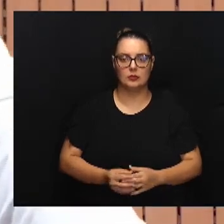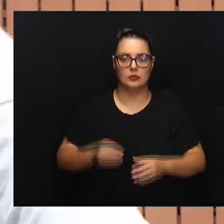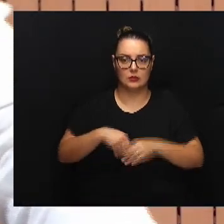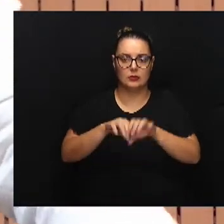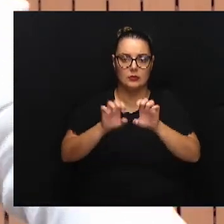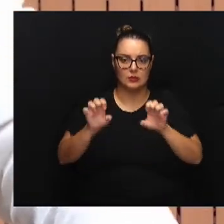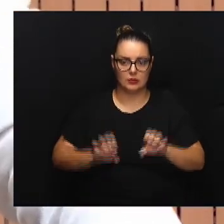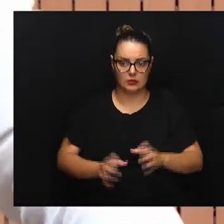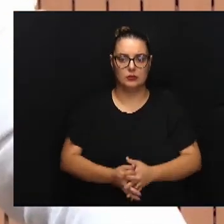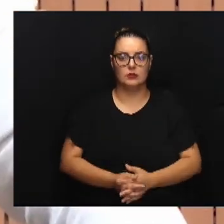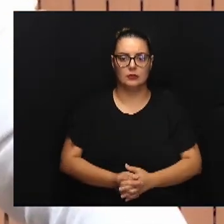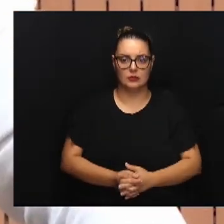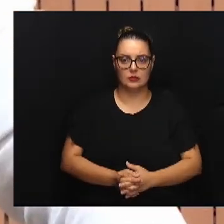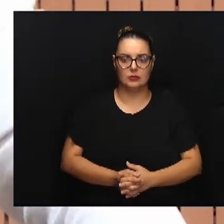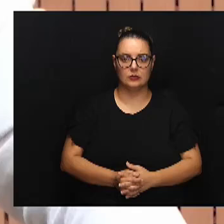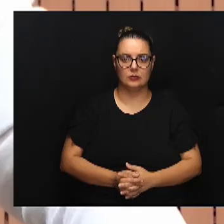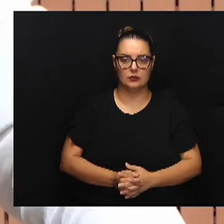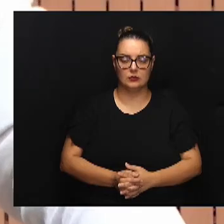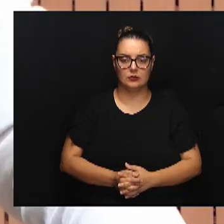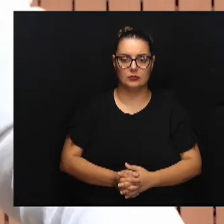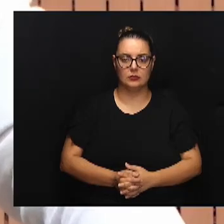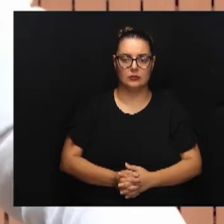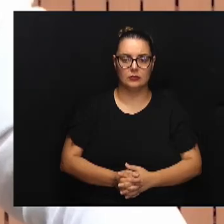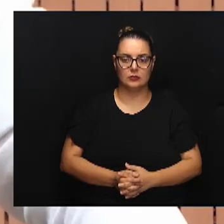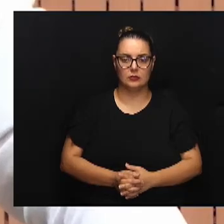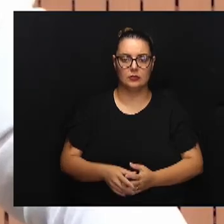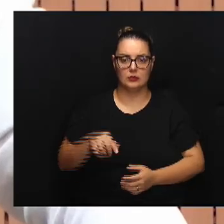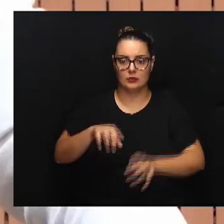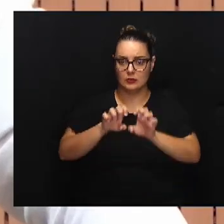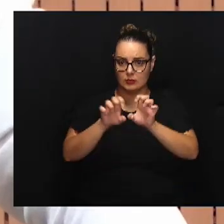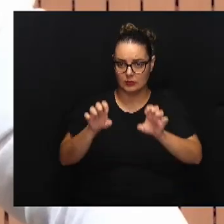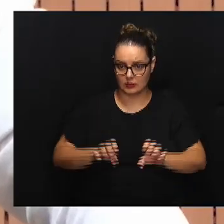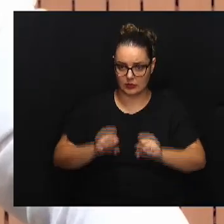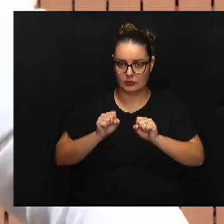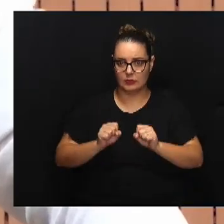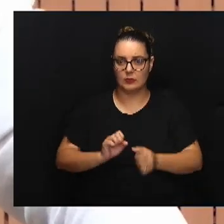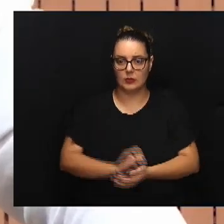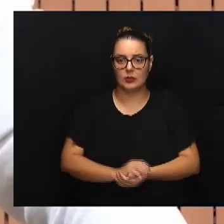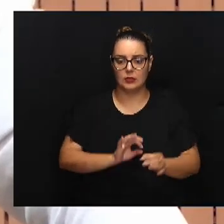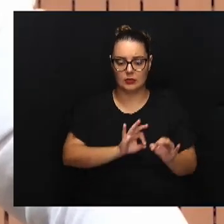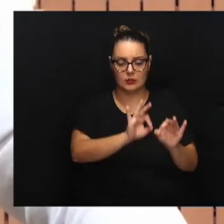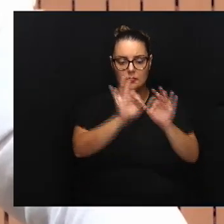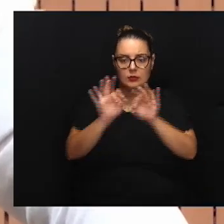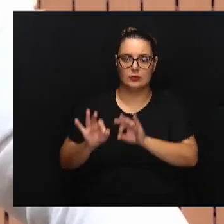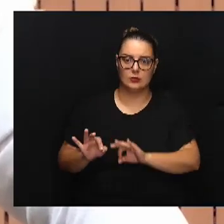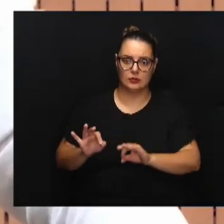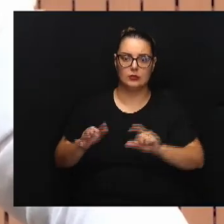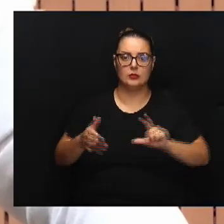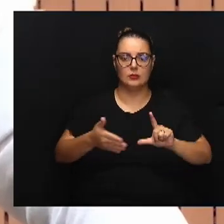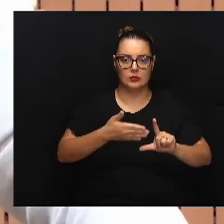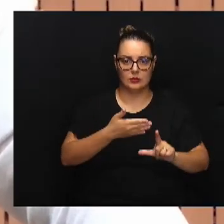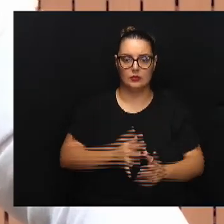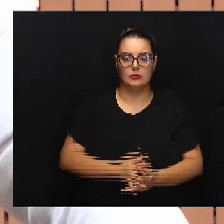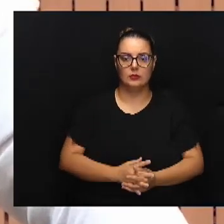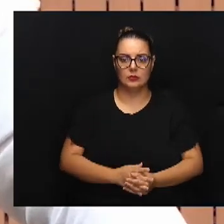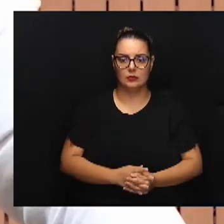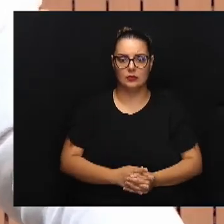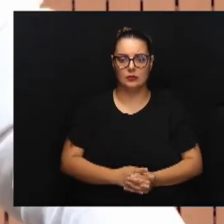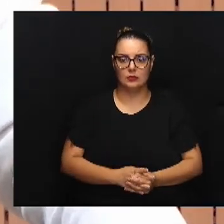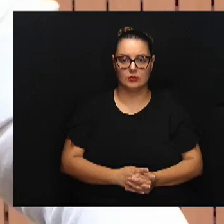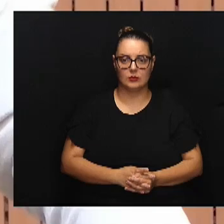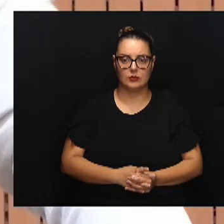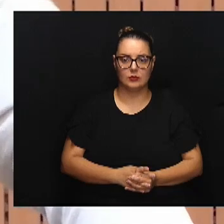né? Essa estruturação que vocês podem acompanhar lá no slide, né? Que foi o desenho que